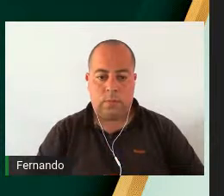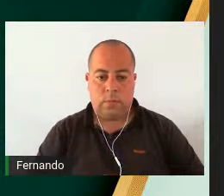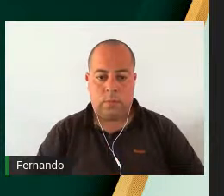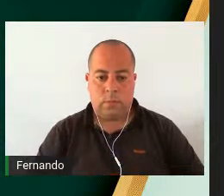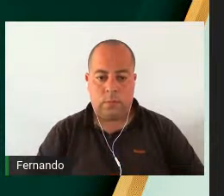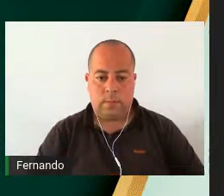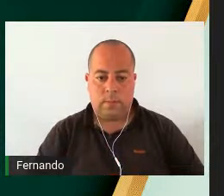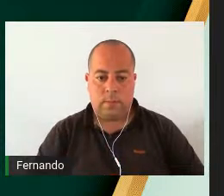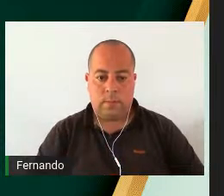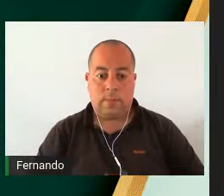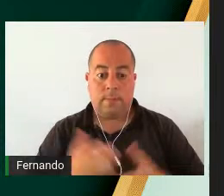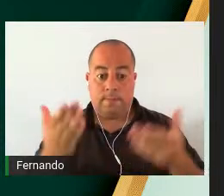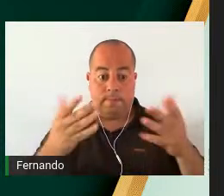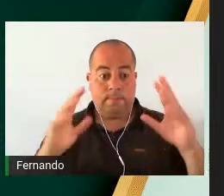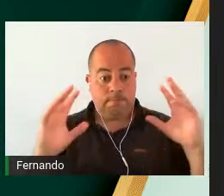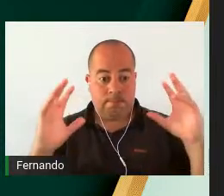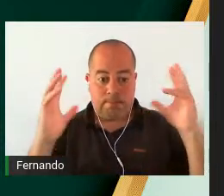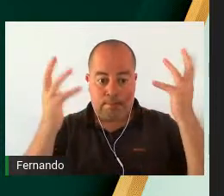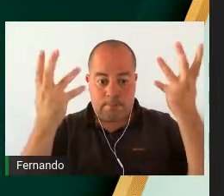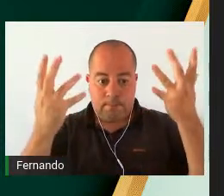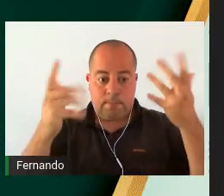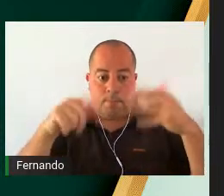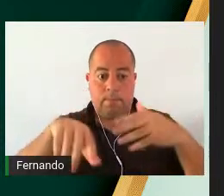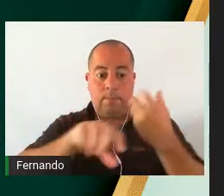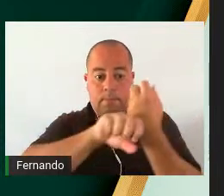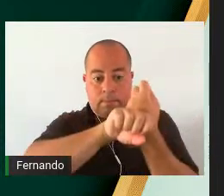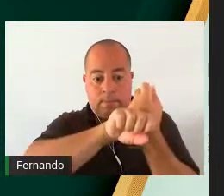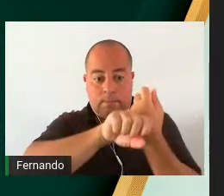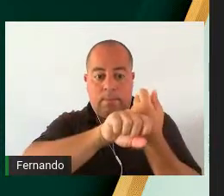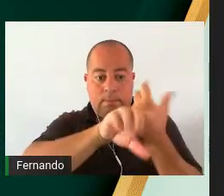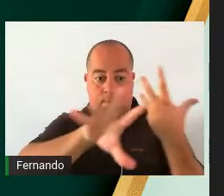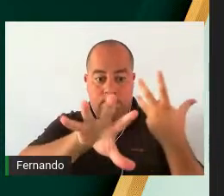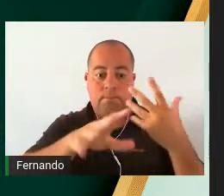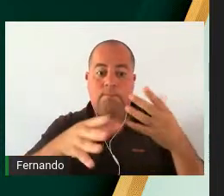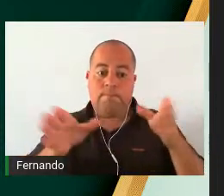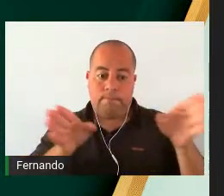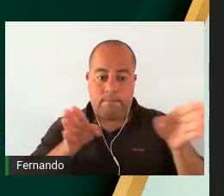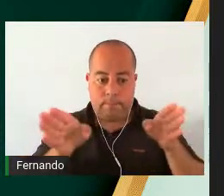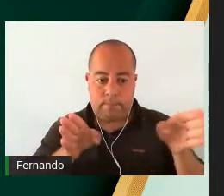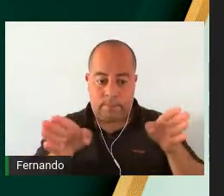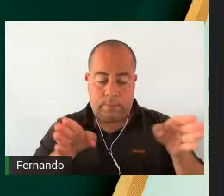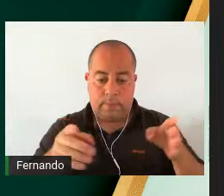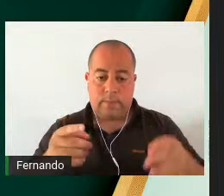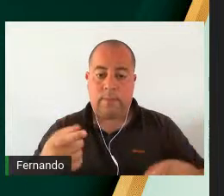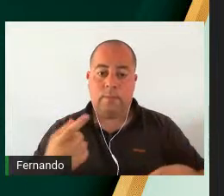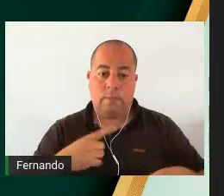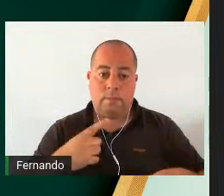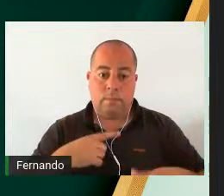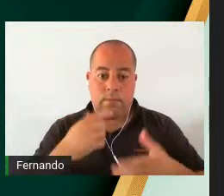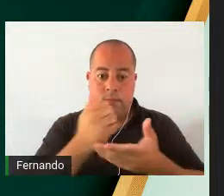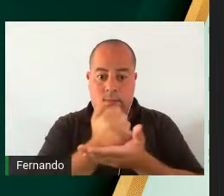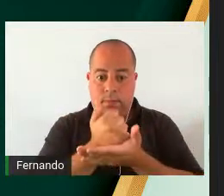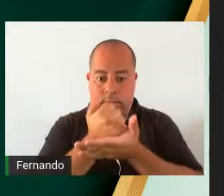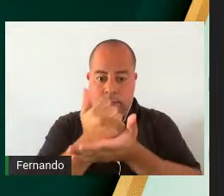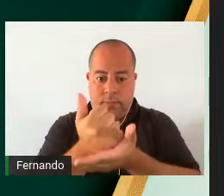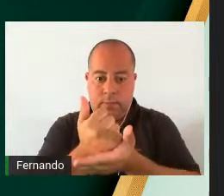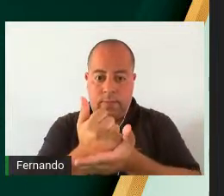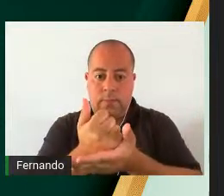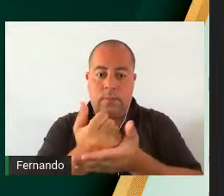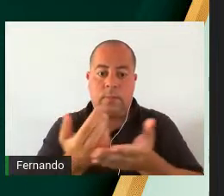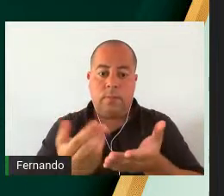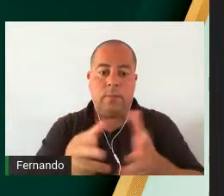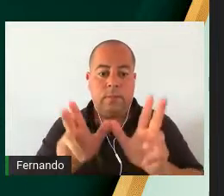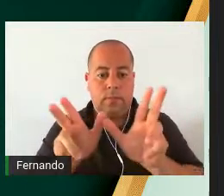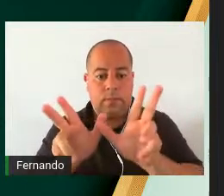Esta cerimônia acontece de forma inclusiva e, para isso, contamos com a colaboração do Núcleo de Inclusão